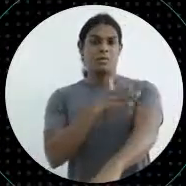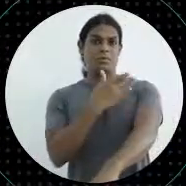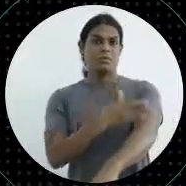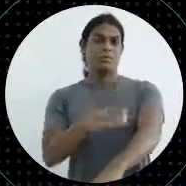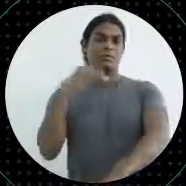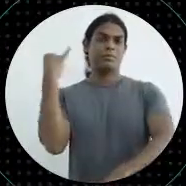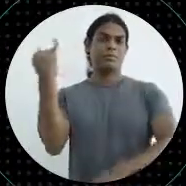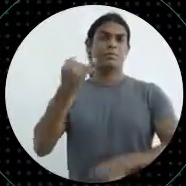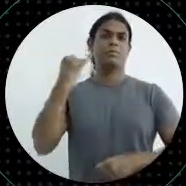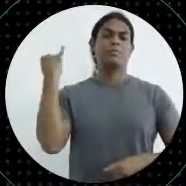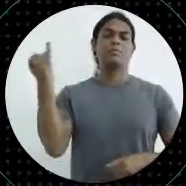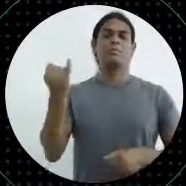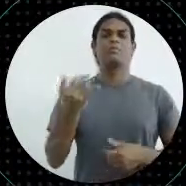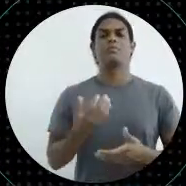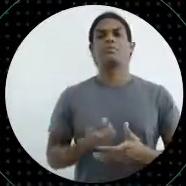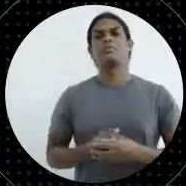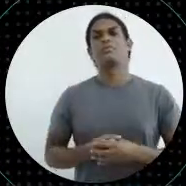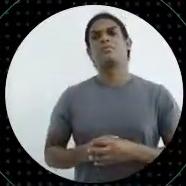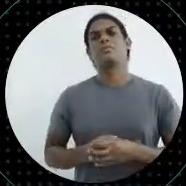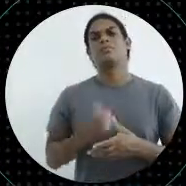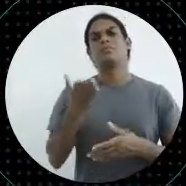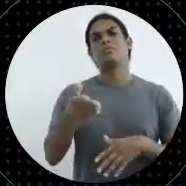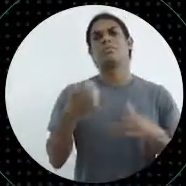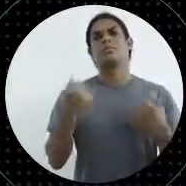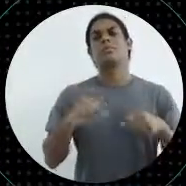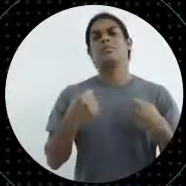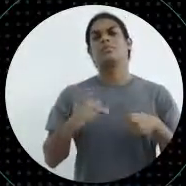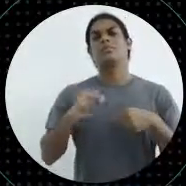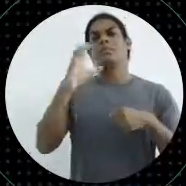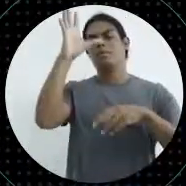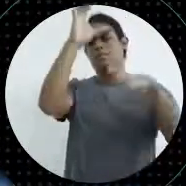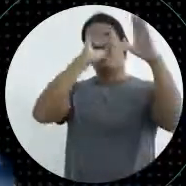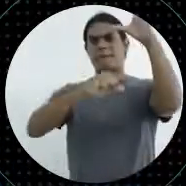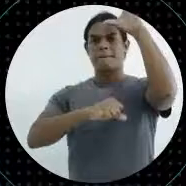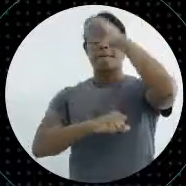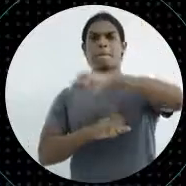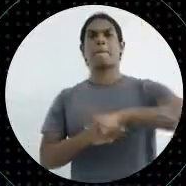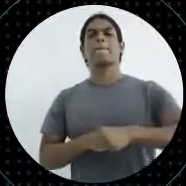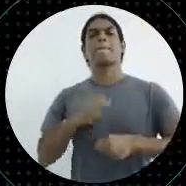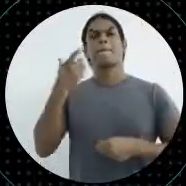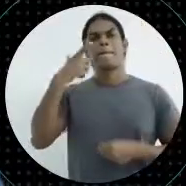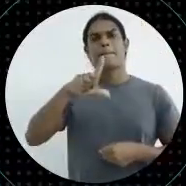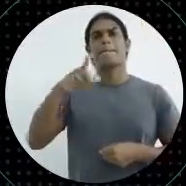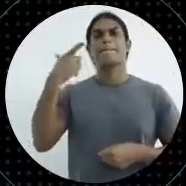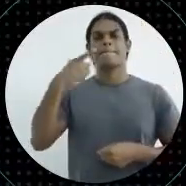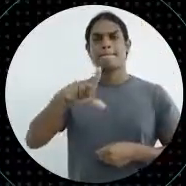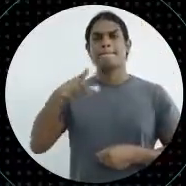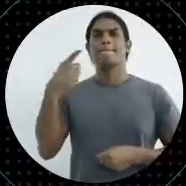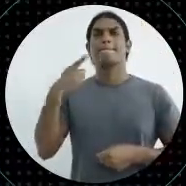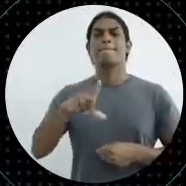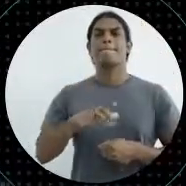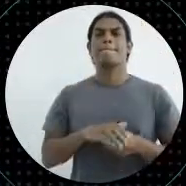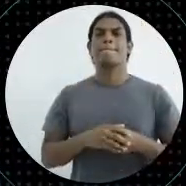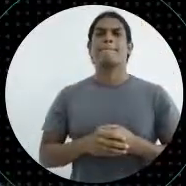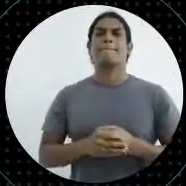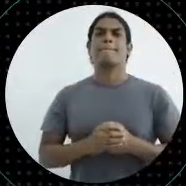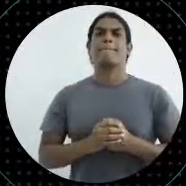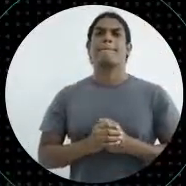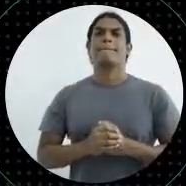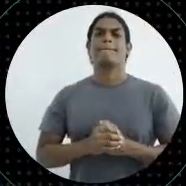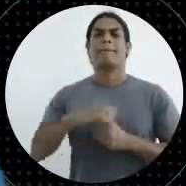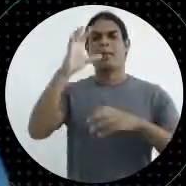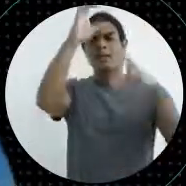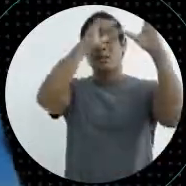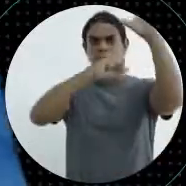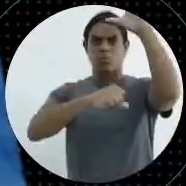bom programador. Então você tem o dever para poder aprender de repetir até aprender cada um deles e ver a diferença entre